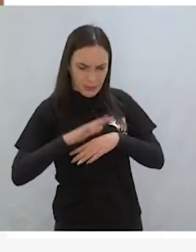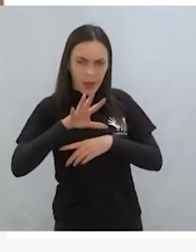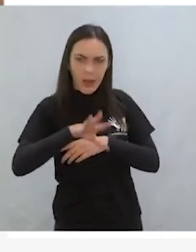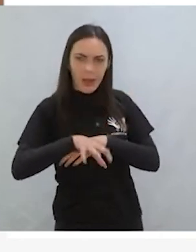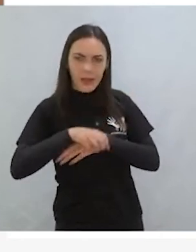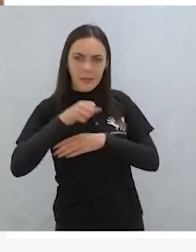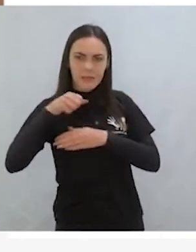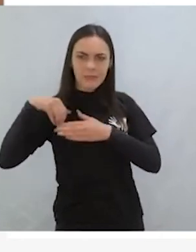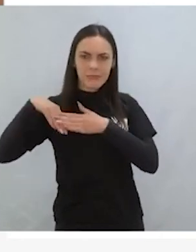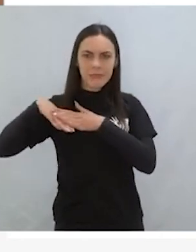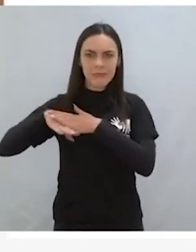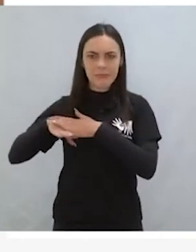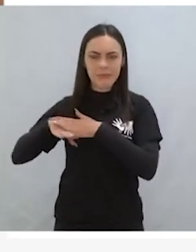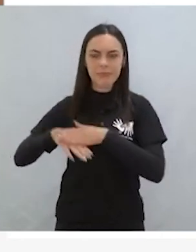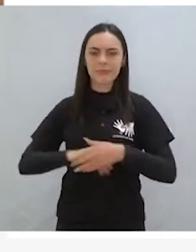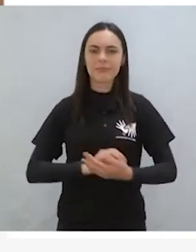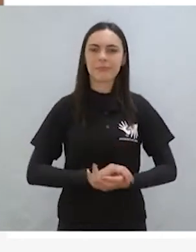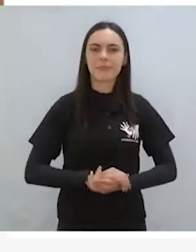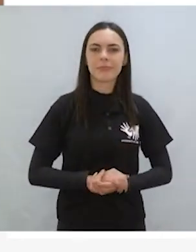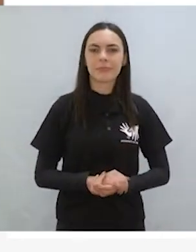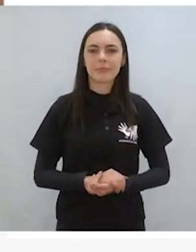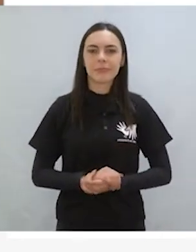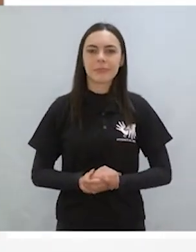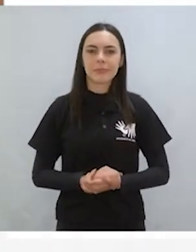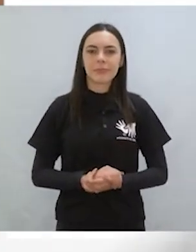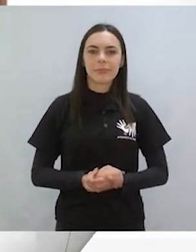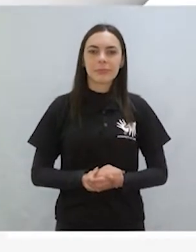o sapatinho e o guardou.